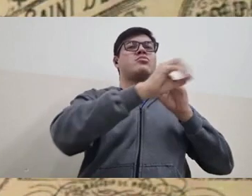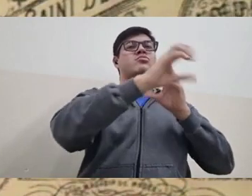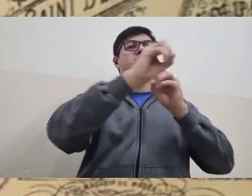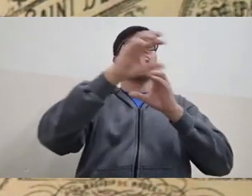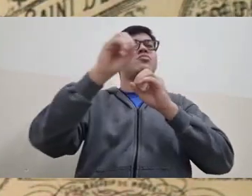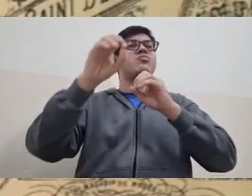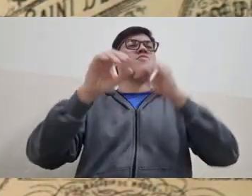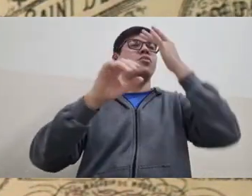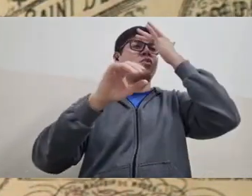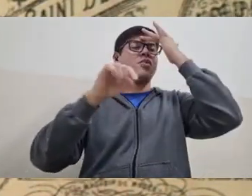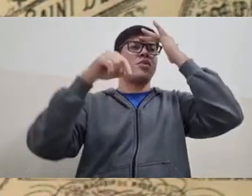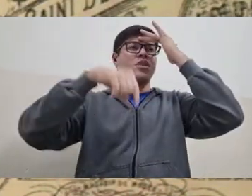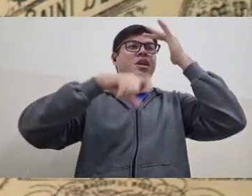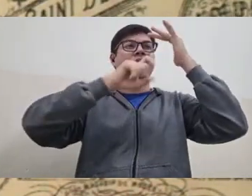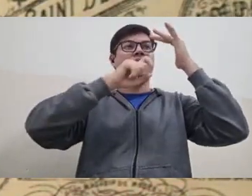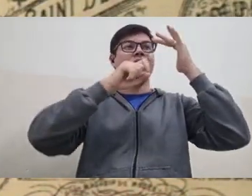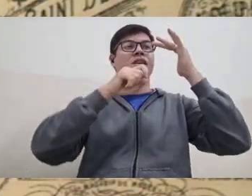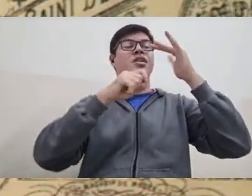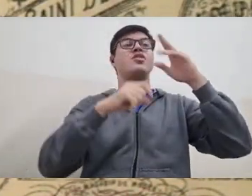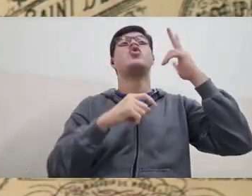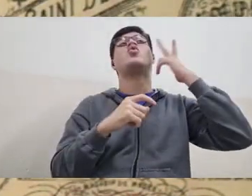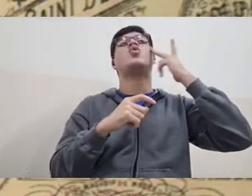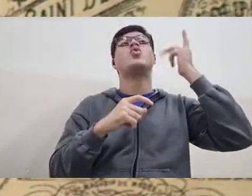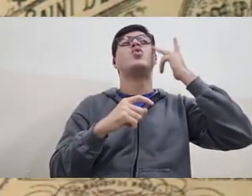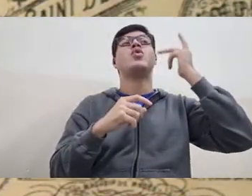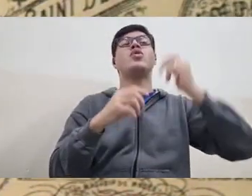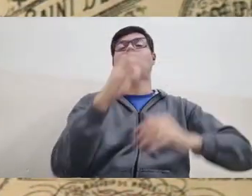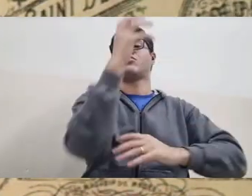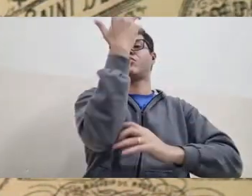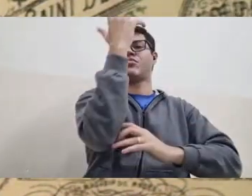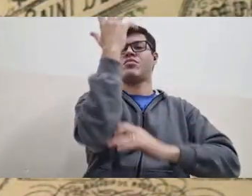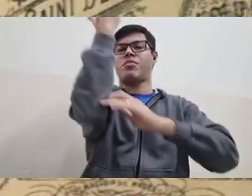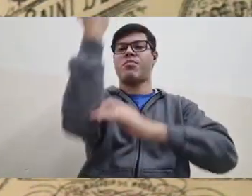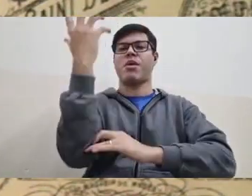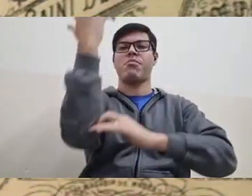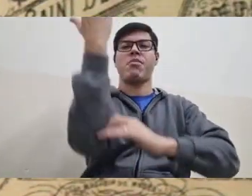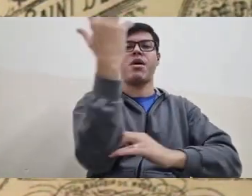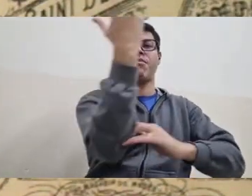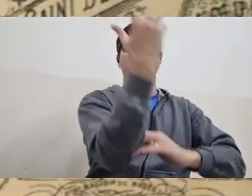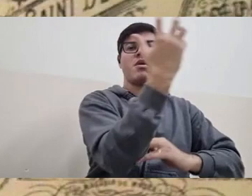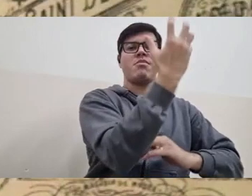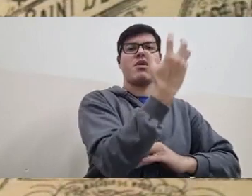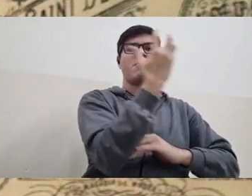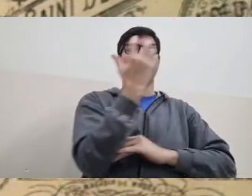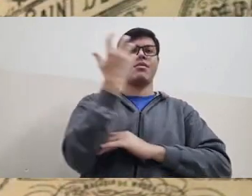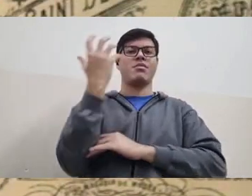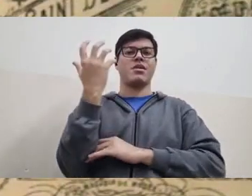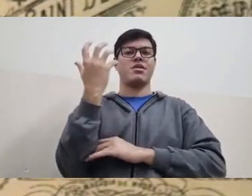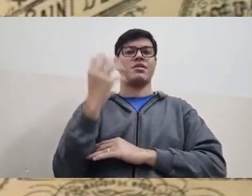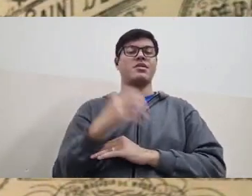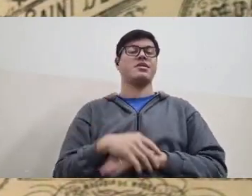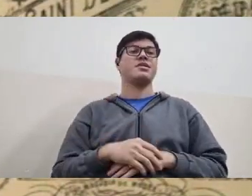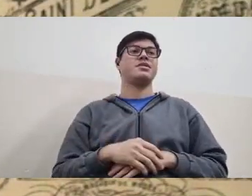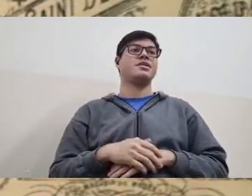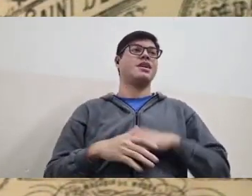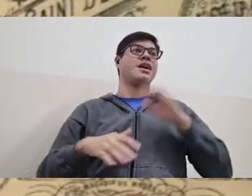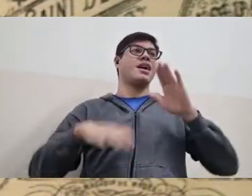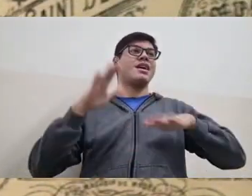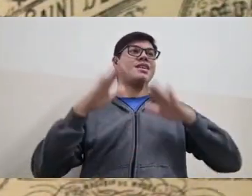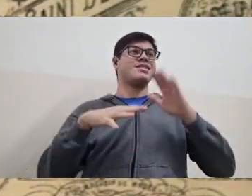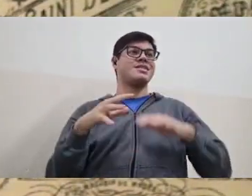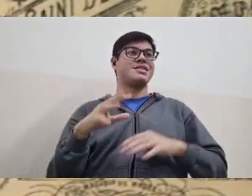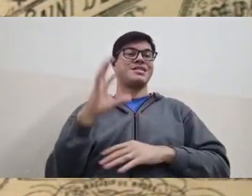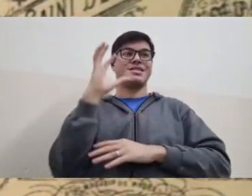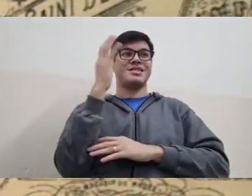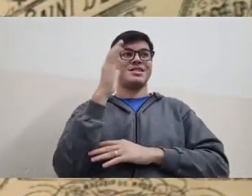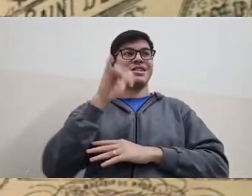munícipe, a normatizar como a gente deve arborizar a nossa cidade. Sim, senhor. Não é todo lugar que comporta um IP.